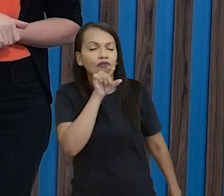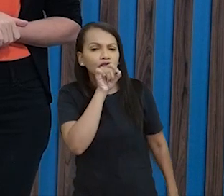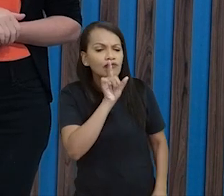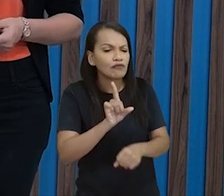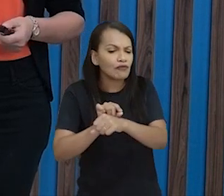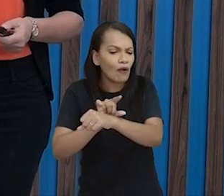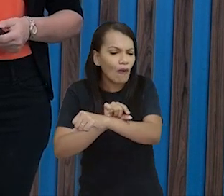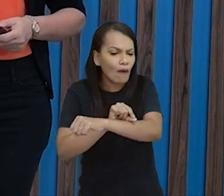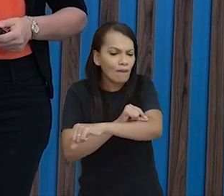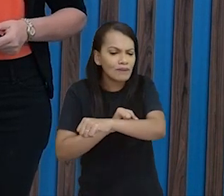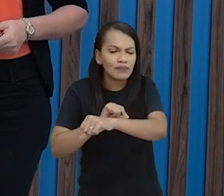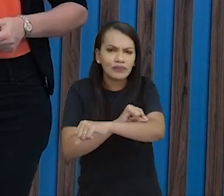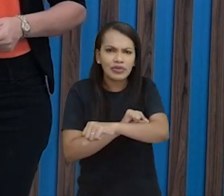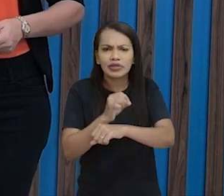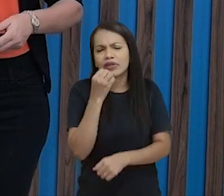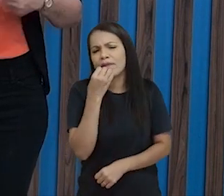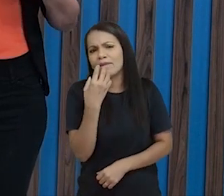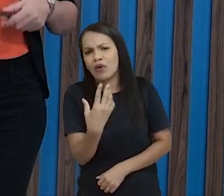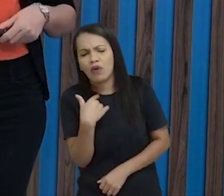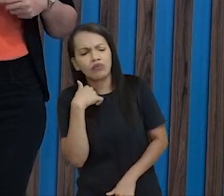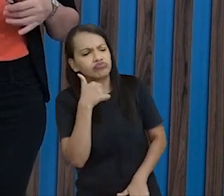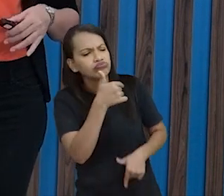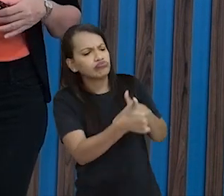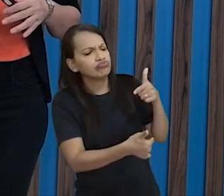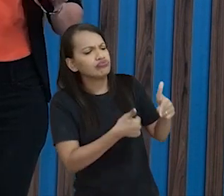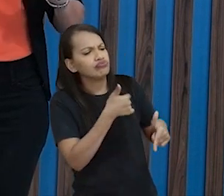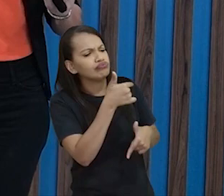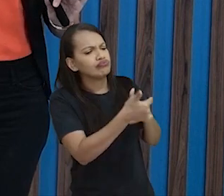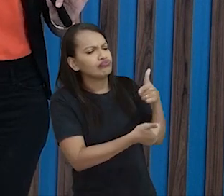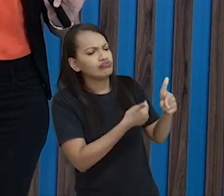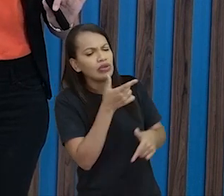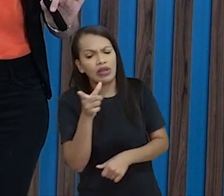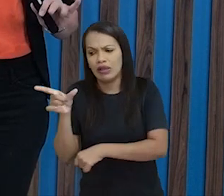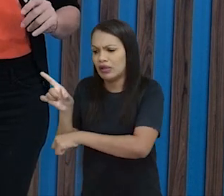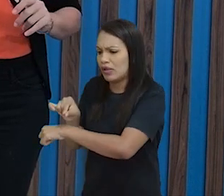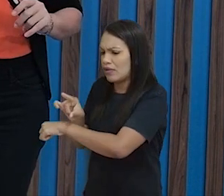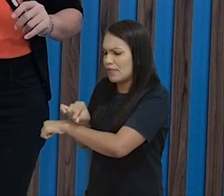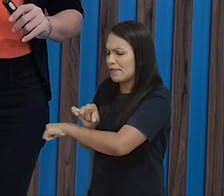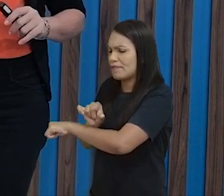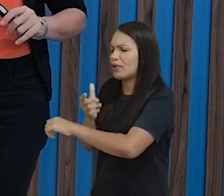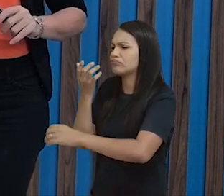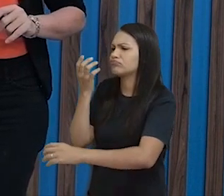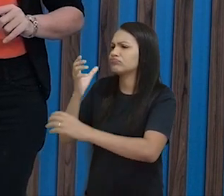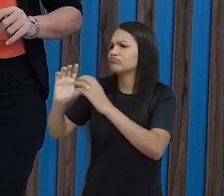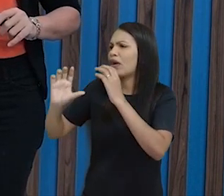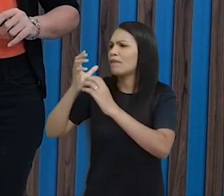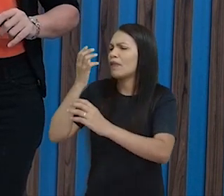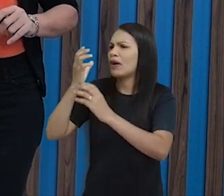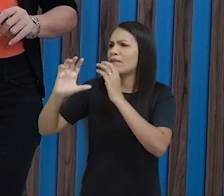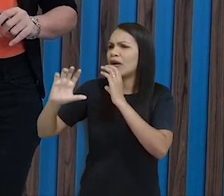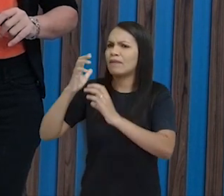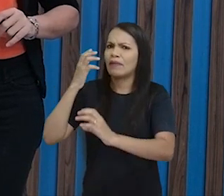que enquanto ela estava trabalhando, a cigarra estava cantando, tudo do mesmo jeito. A formiga colhendo